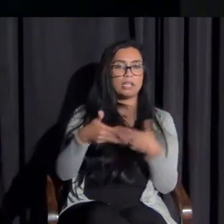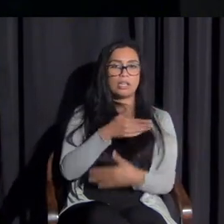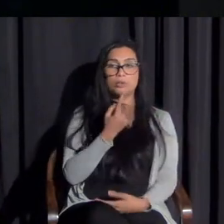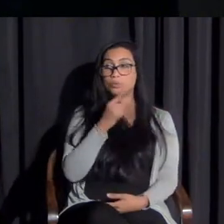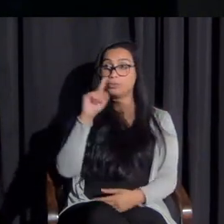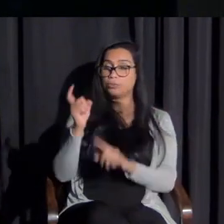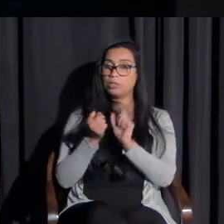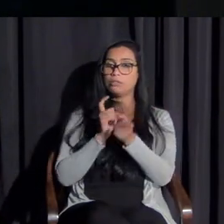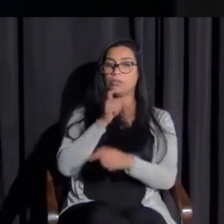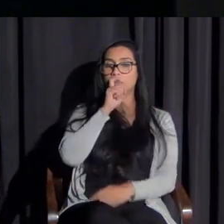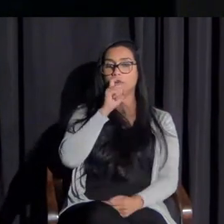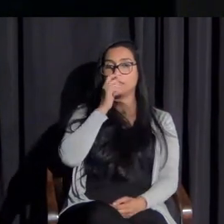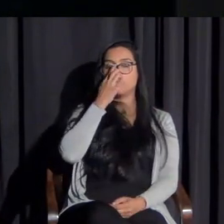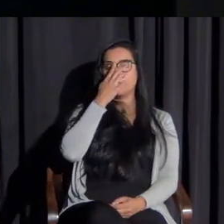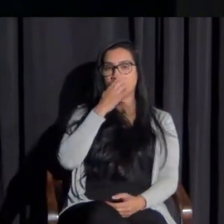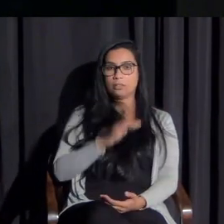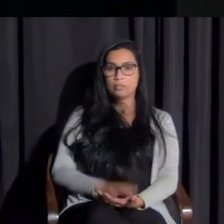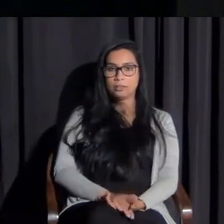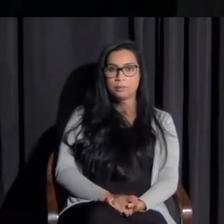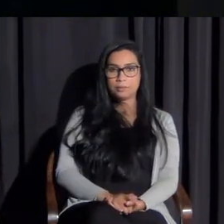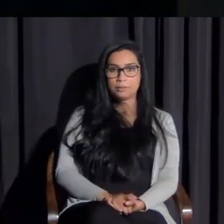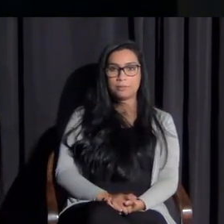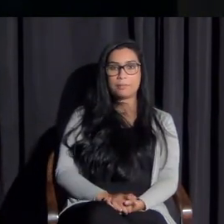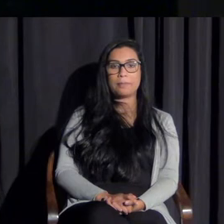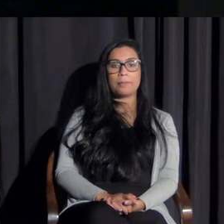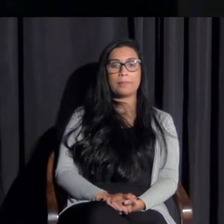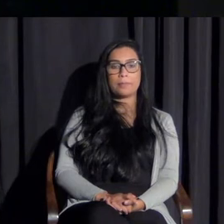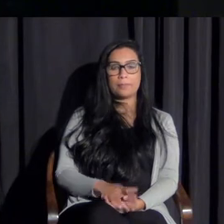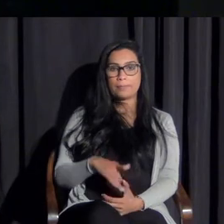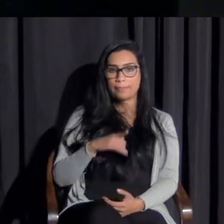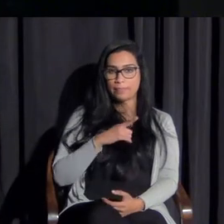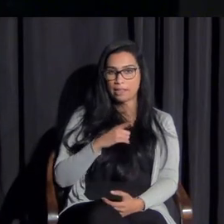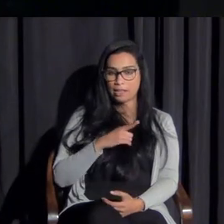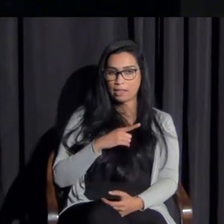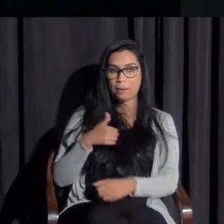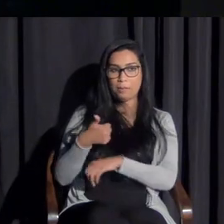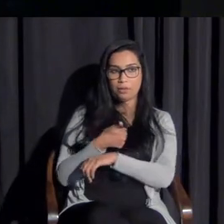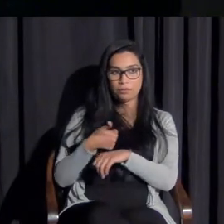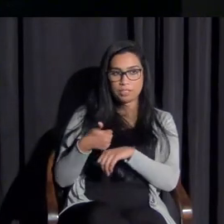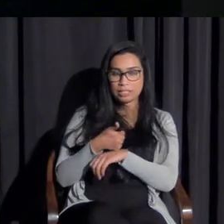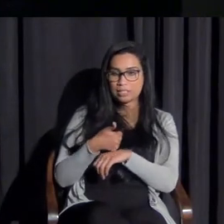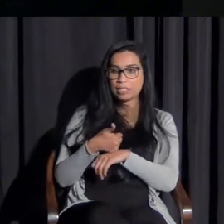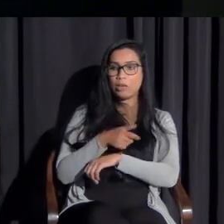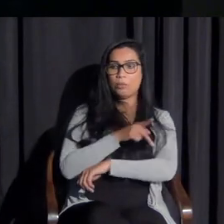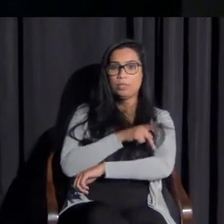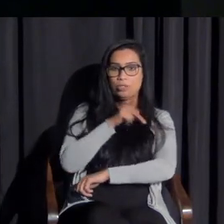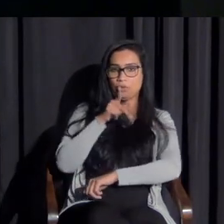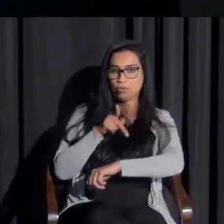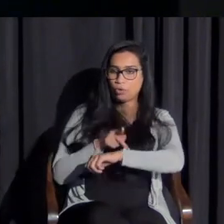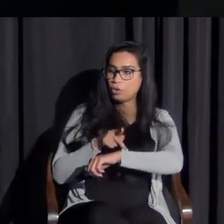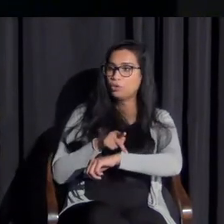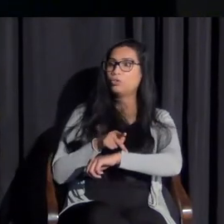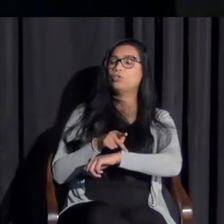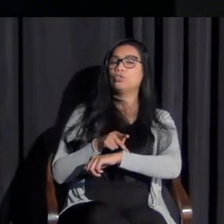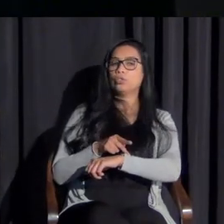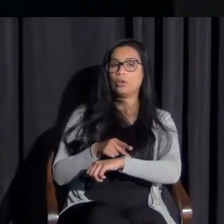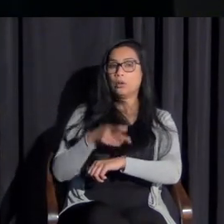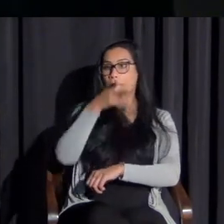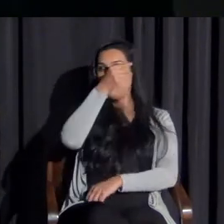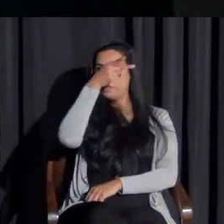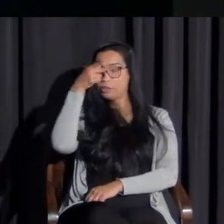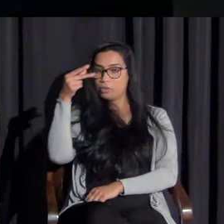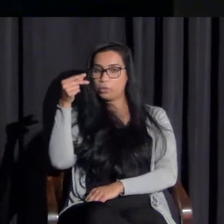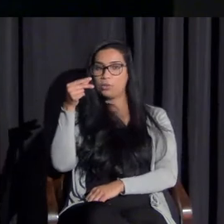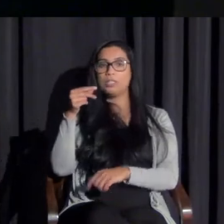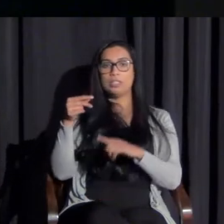foi... Nós temos lá professores que são vinculados ao município e professores que são vinculados à universidade. Os professores vinculados